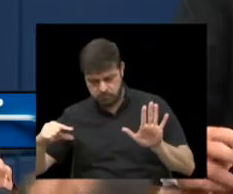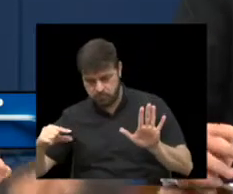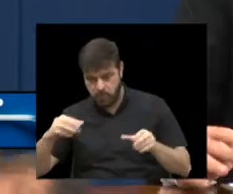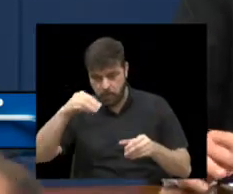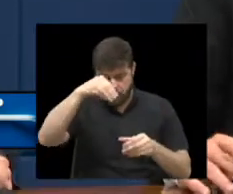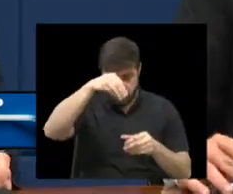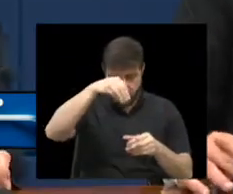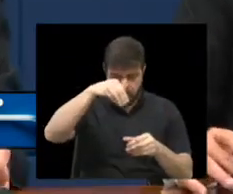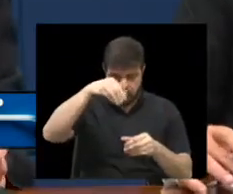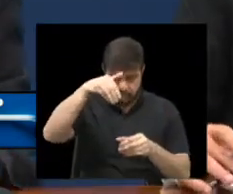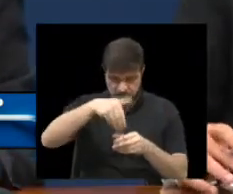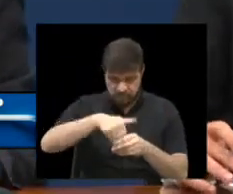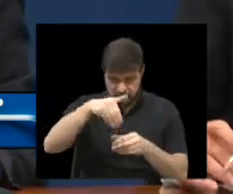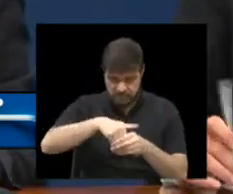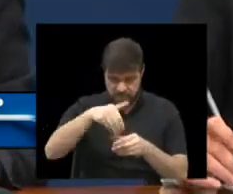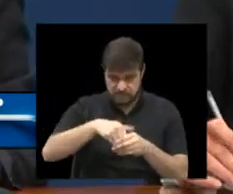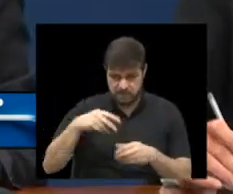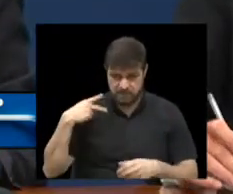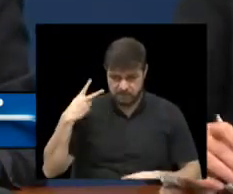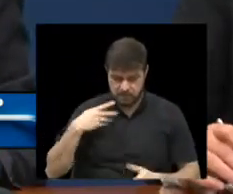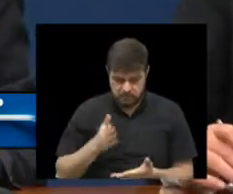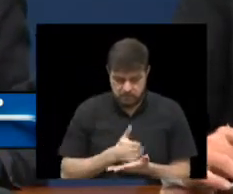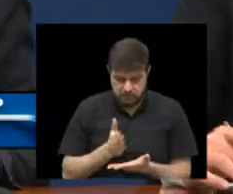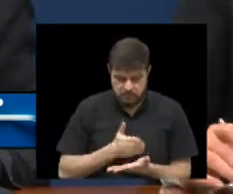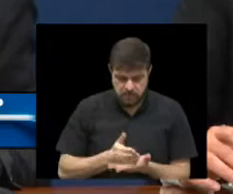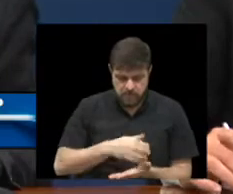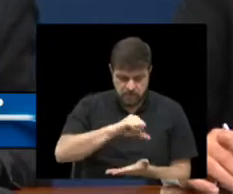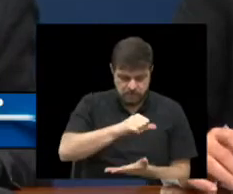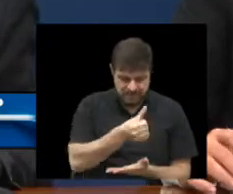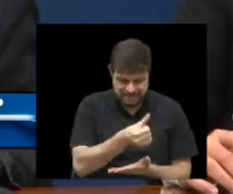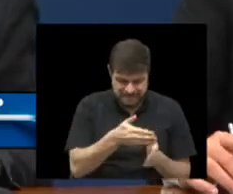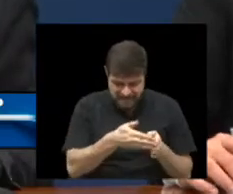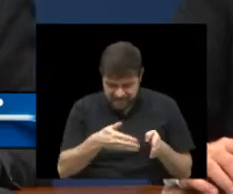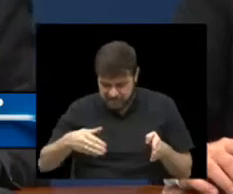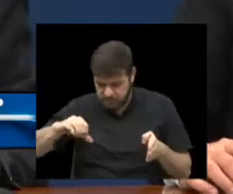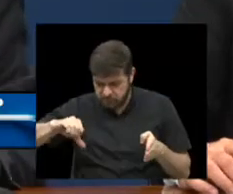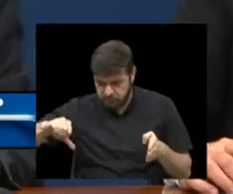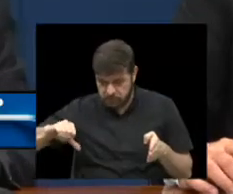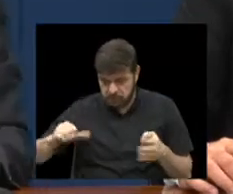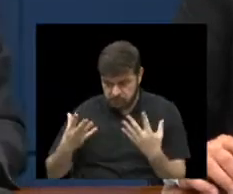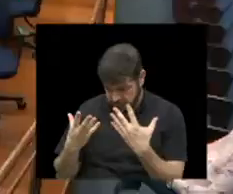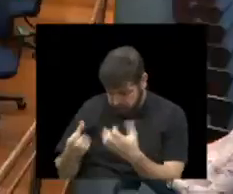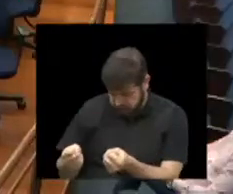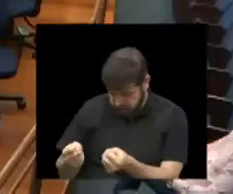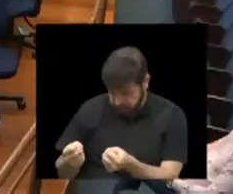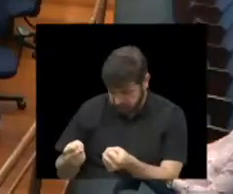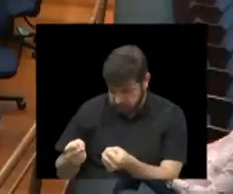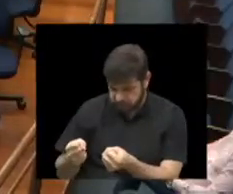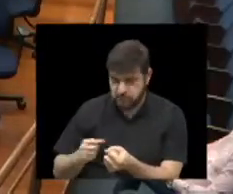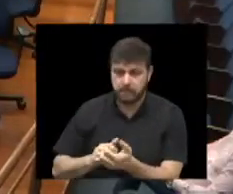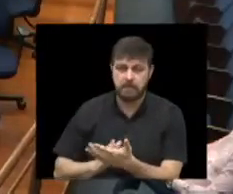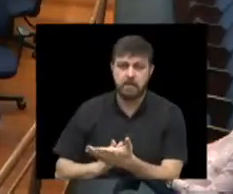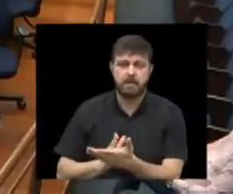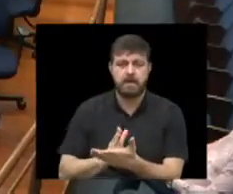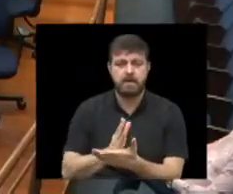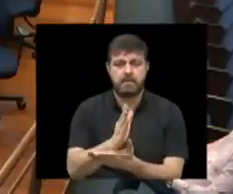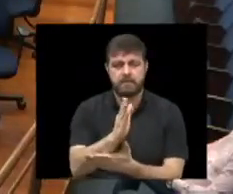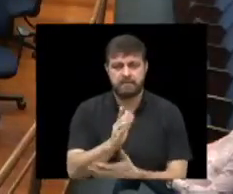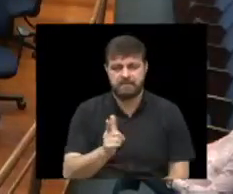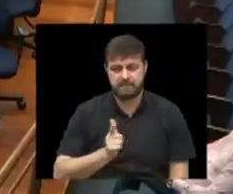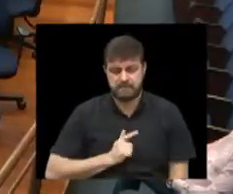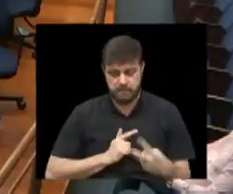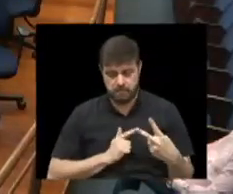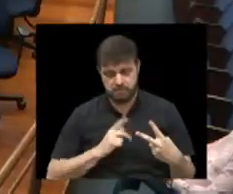Vereadores favoráveis à emenda de folha 96 a 99, permaneçam como estão. Aprovado com